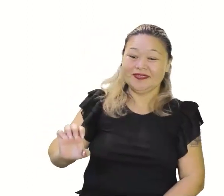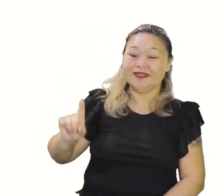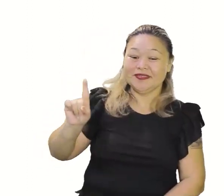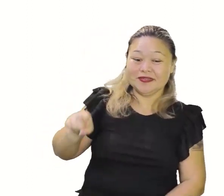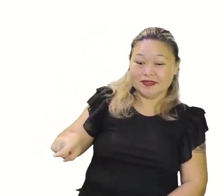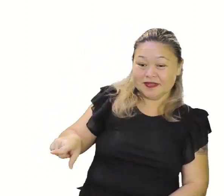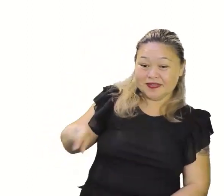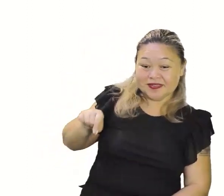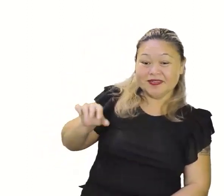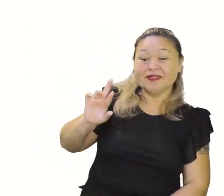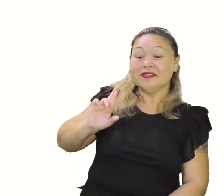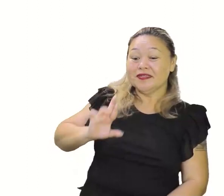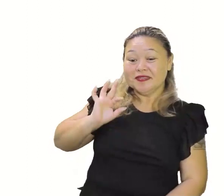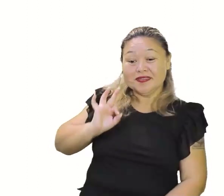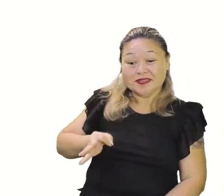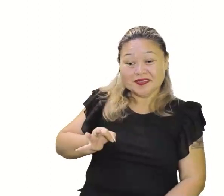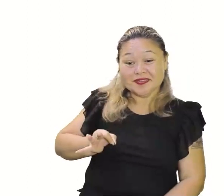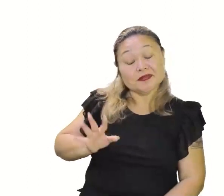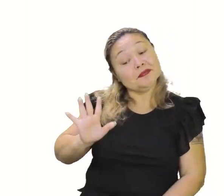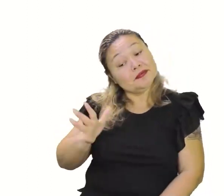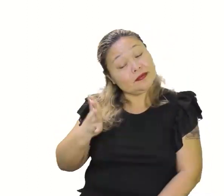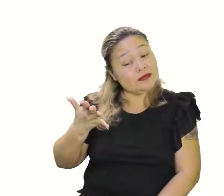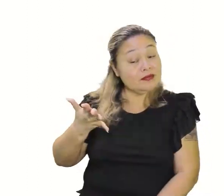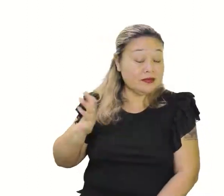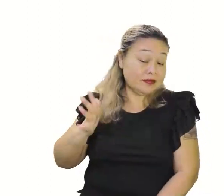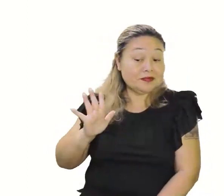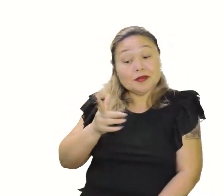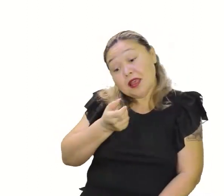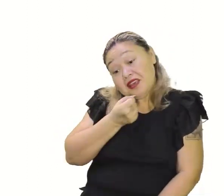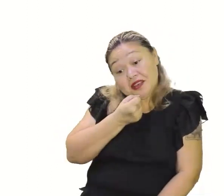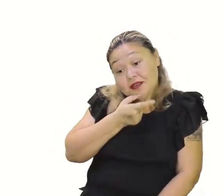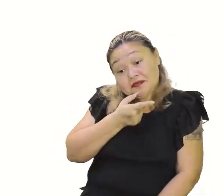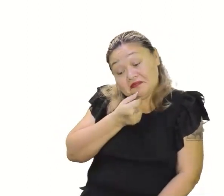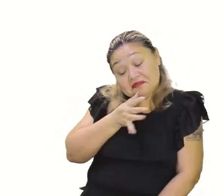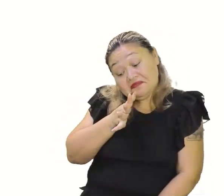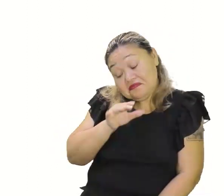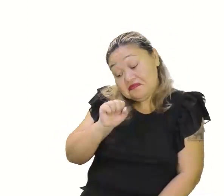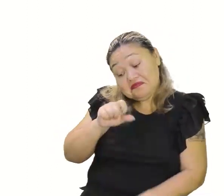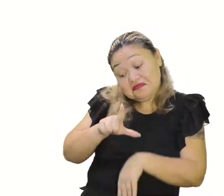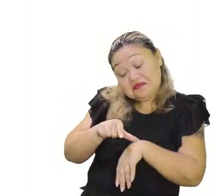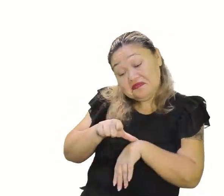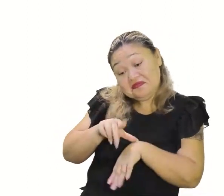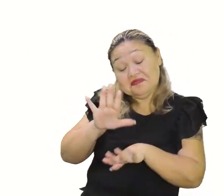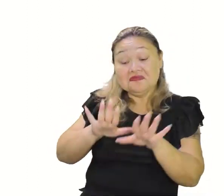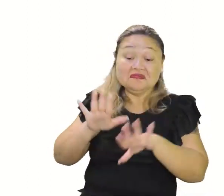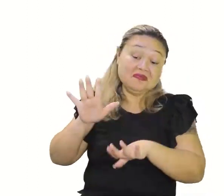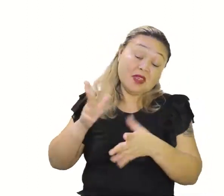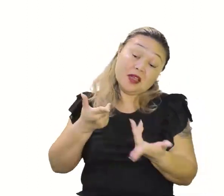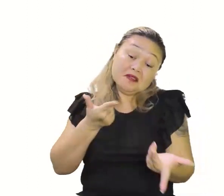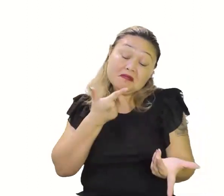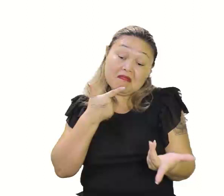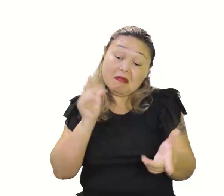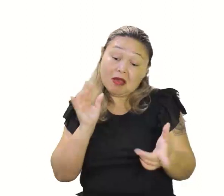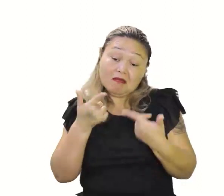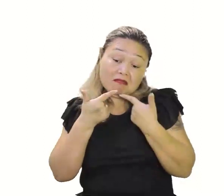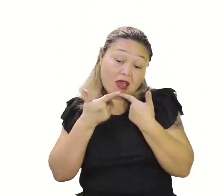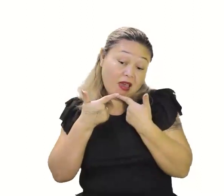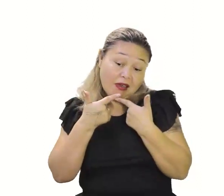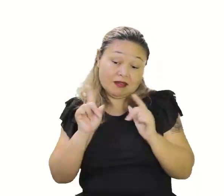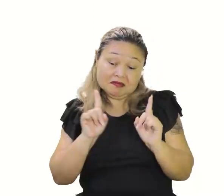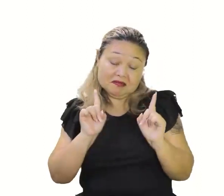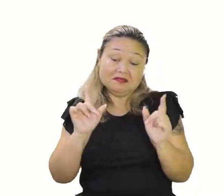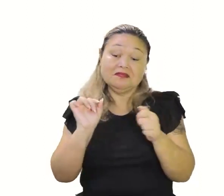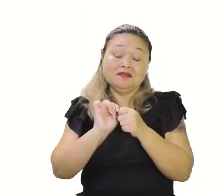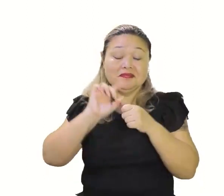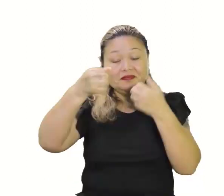resposta correta. Foi engraçadinha essa, 8 horas. Tem umas que não tem muita graça, não, né? Vamos até explicar